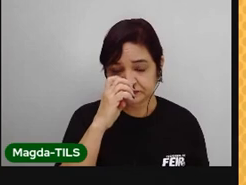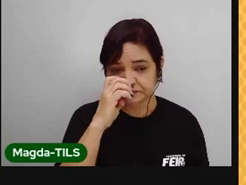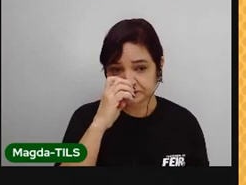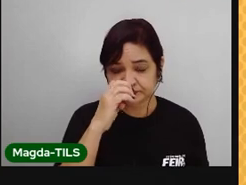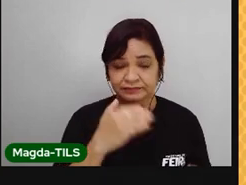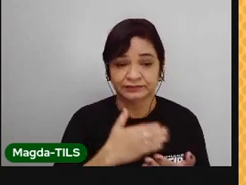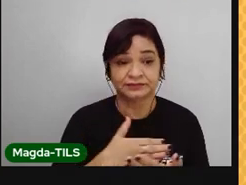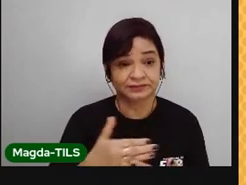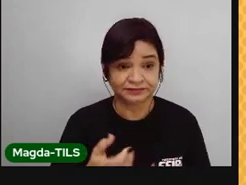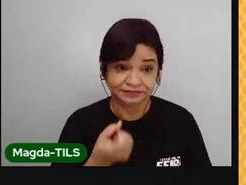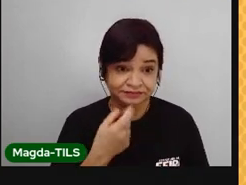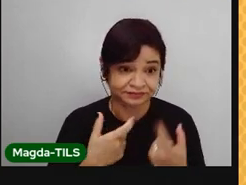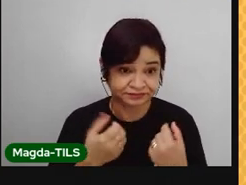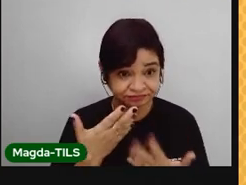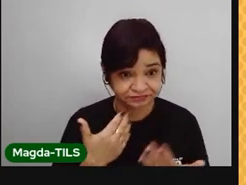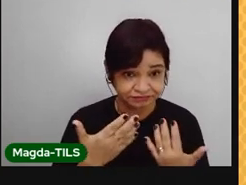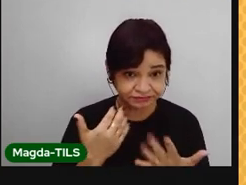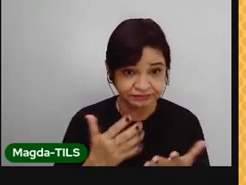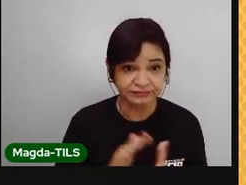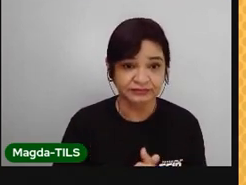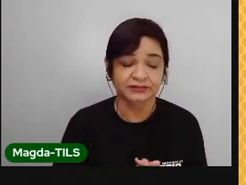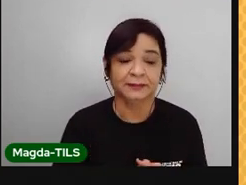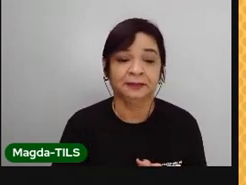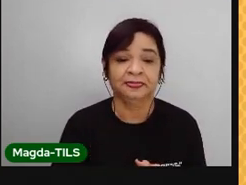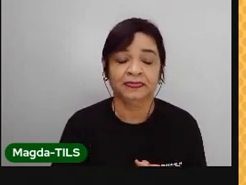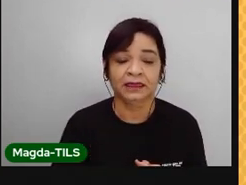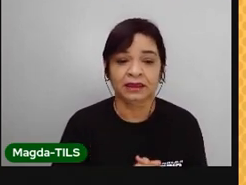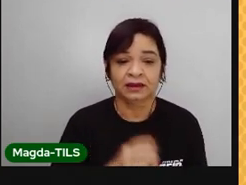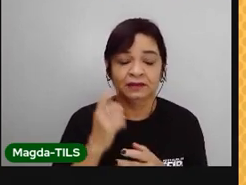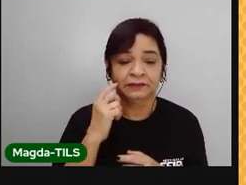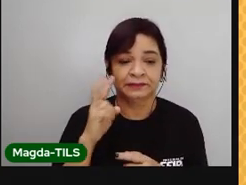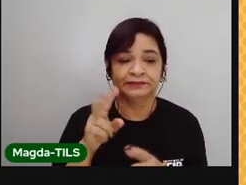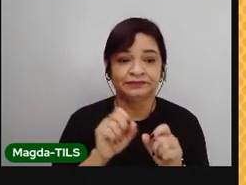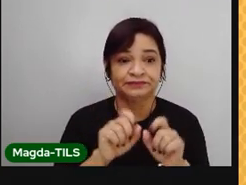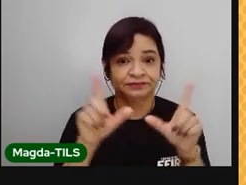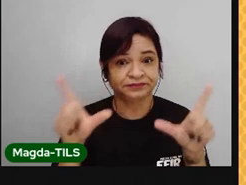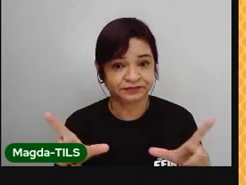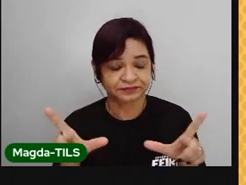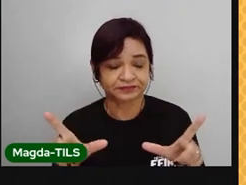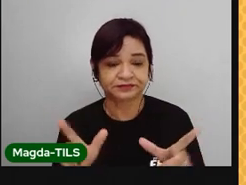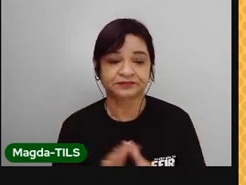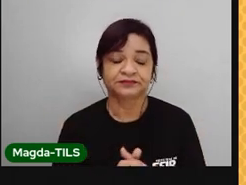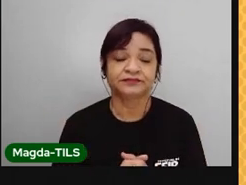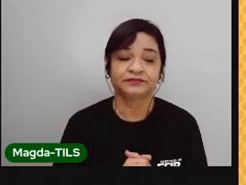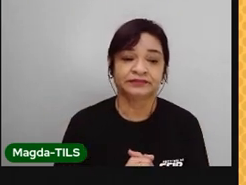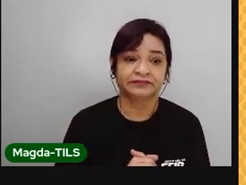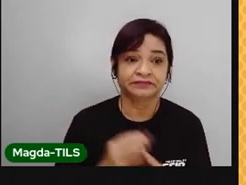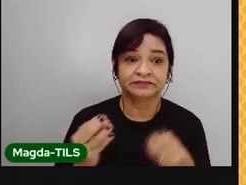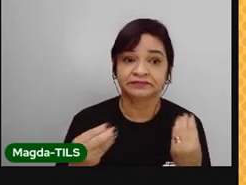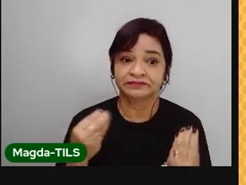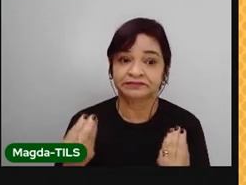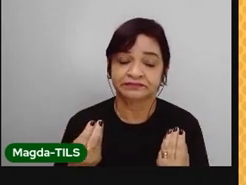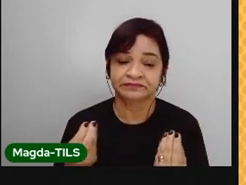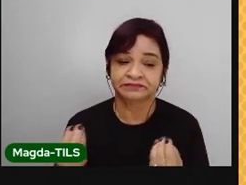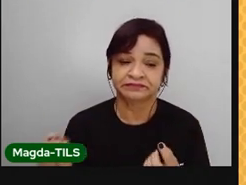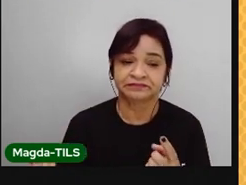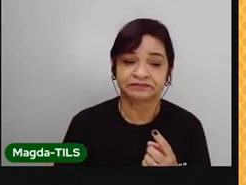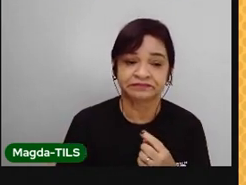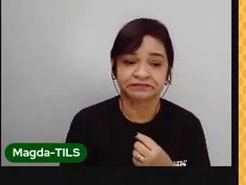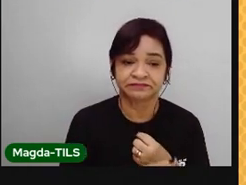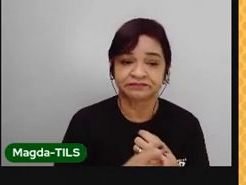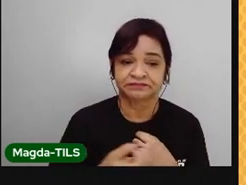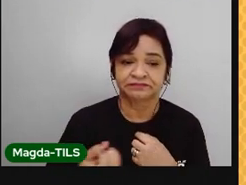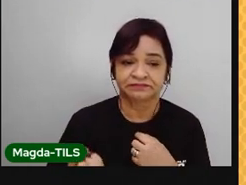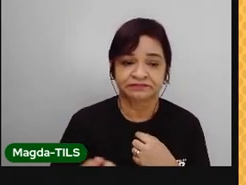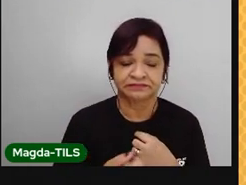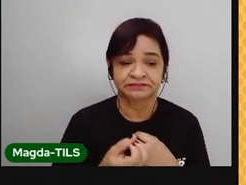Agora, vamos continuar com aquela pipoca que vocês já começaram a comer no vídeo anterior. E vamos ver como é que acontece essas mudanças